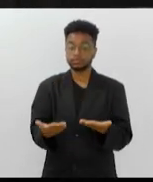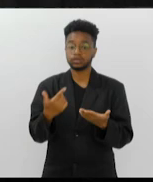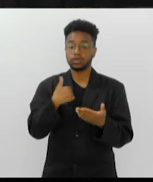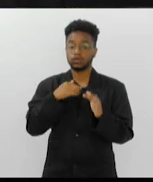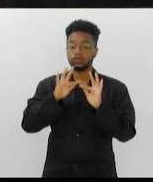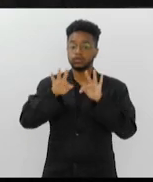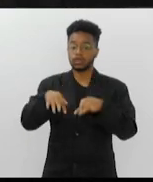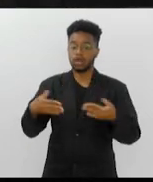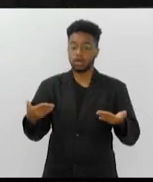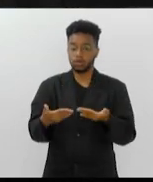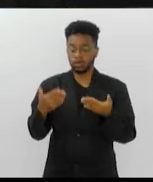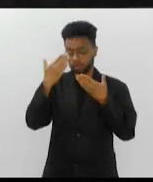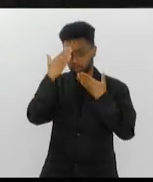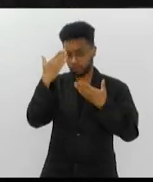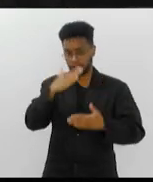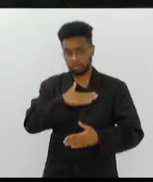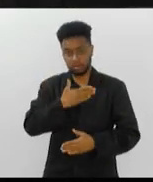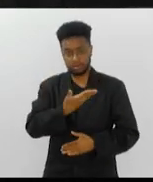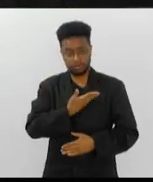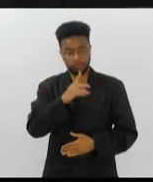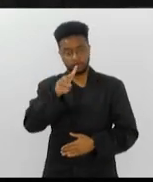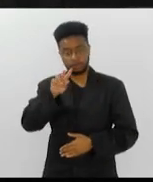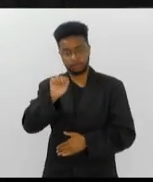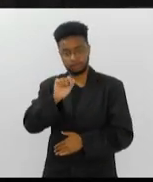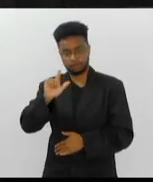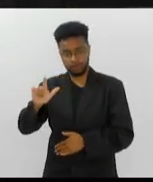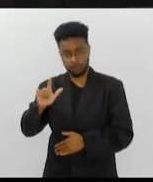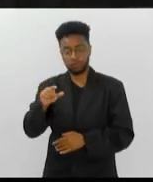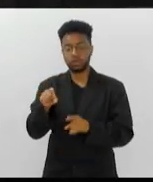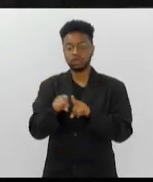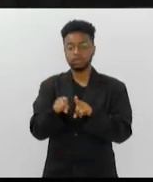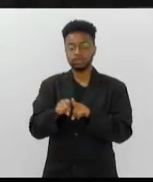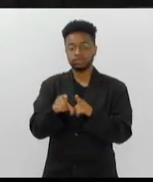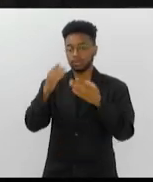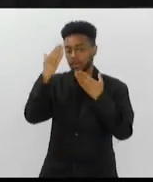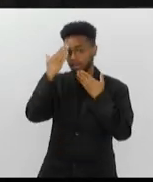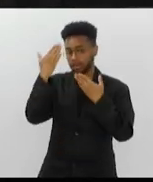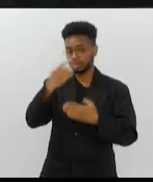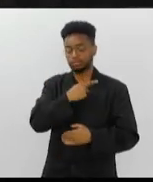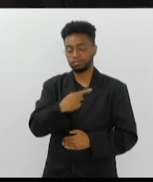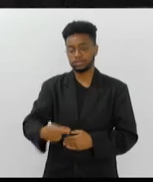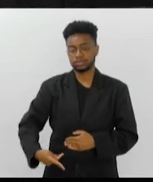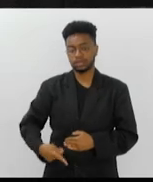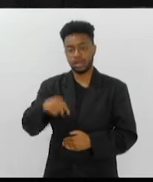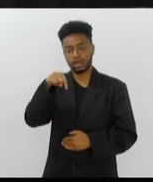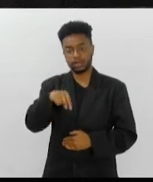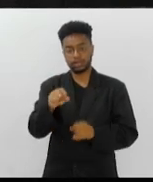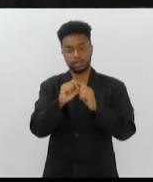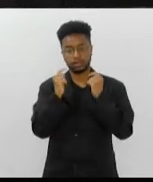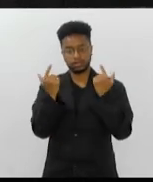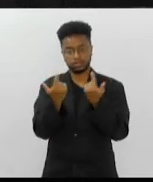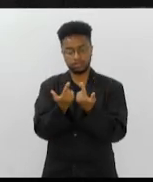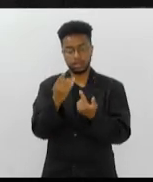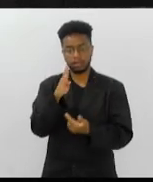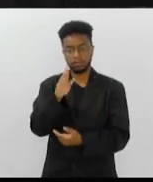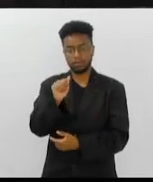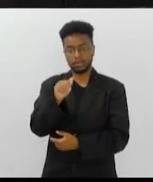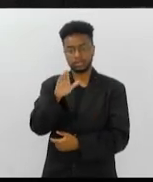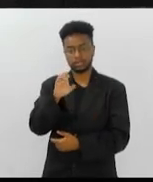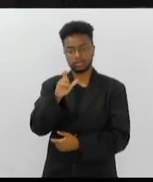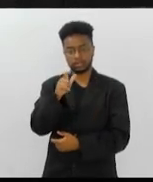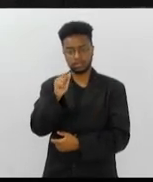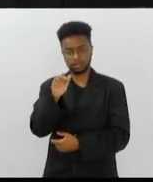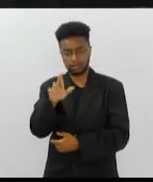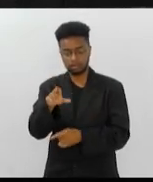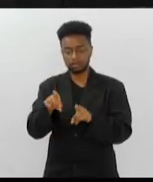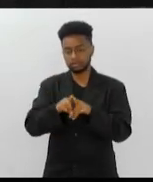encerro agradecendo ao meu companheiro Valdo Seasa e agradecendo o presidente desta casa, Rodrigo Bacelar,